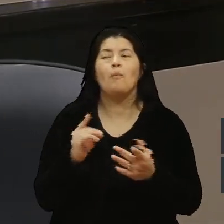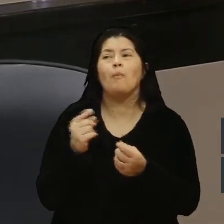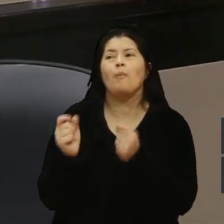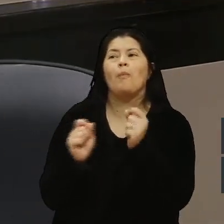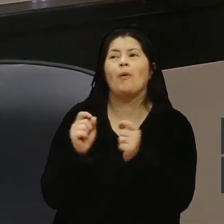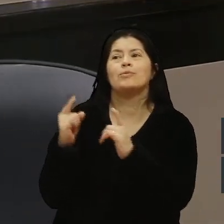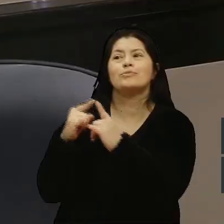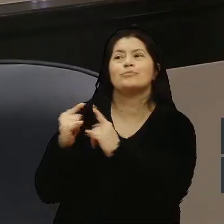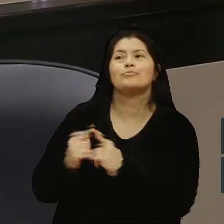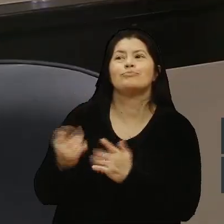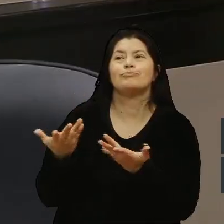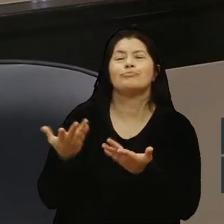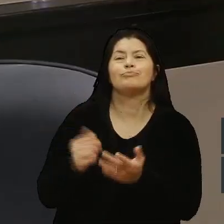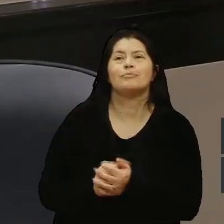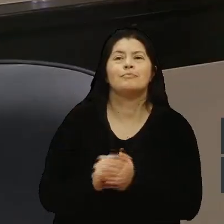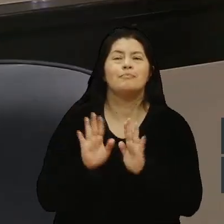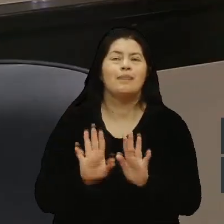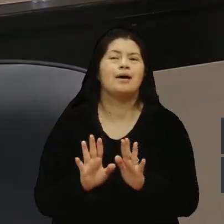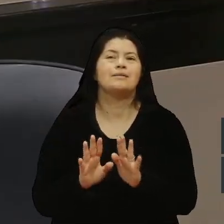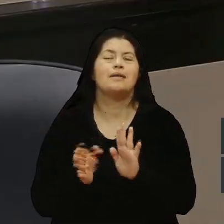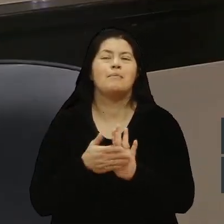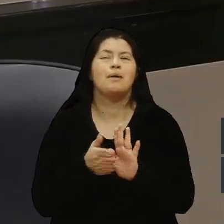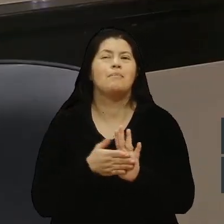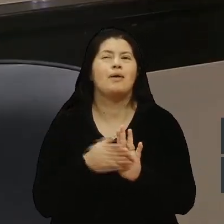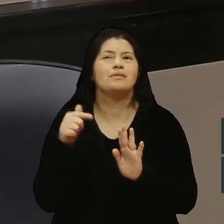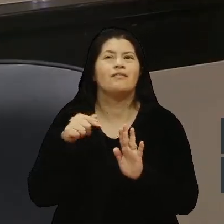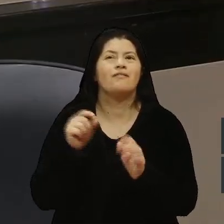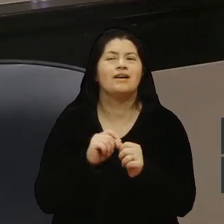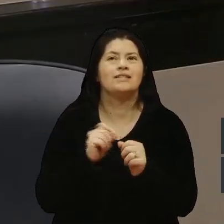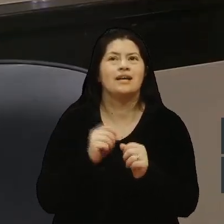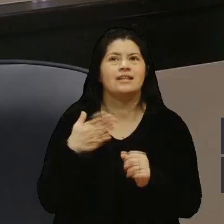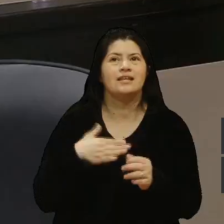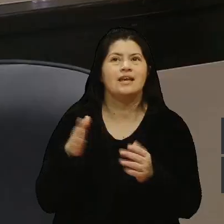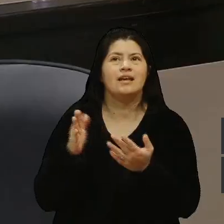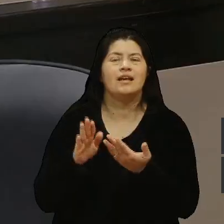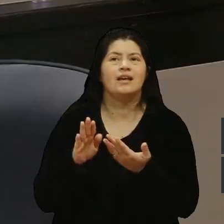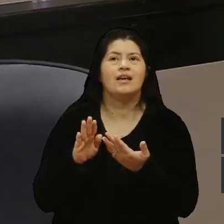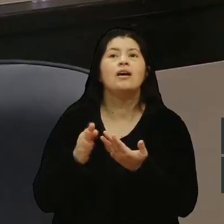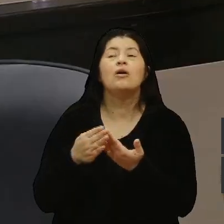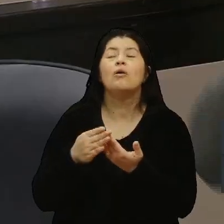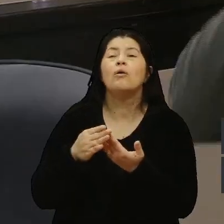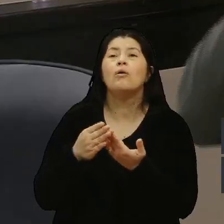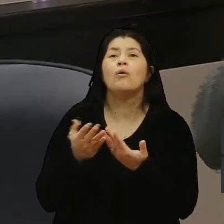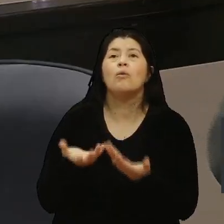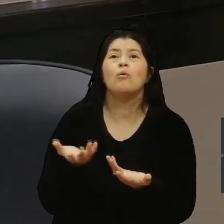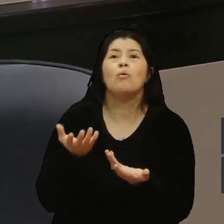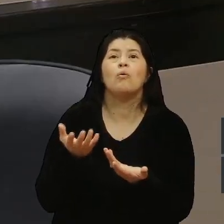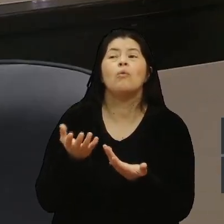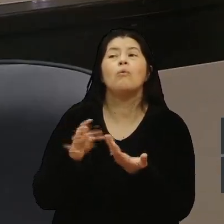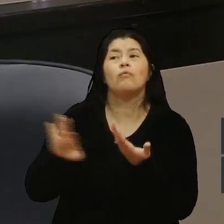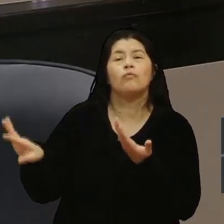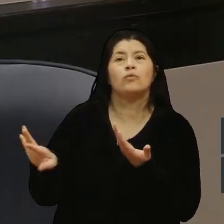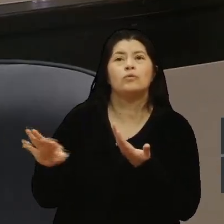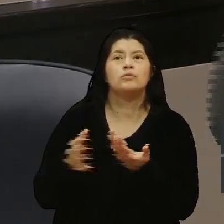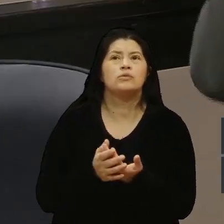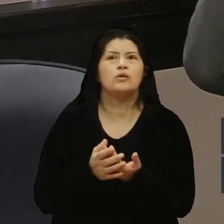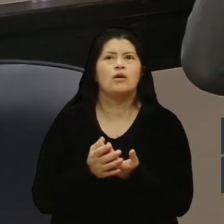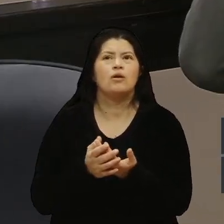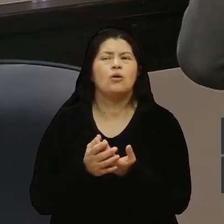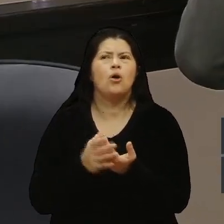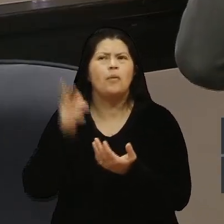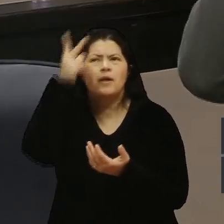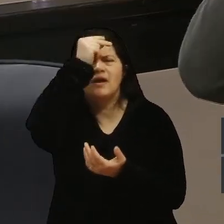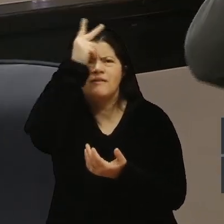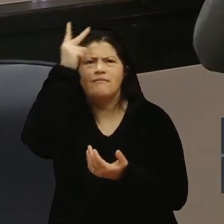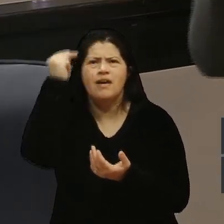vereador capitão. Mas toda proposta que a gente faz aqui como oposição, que eu já falei, falta o prefeito, o procurador.